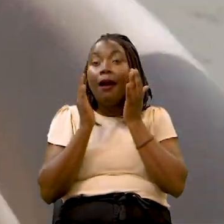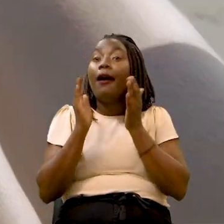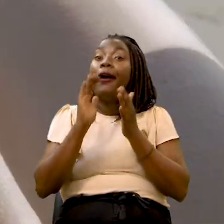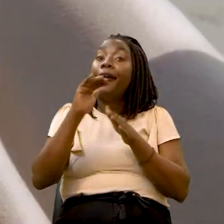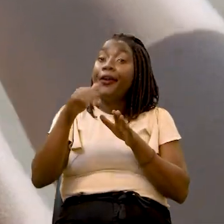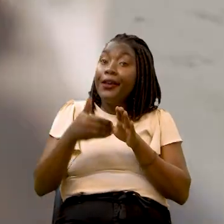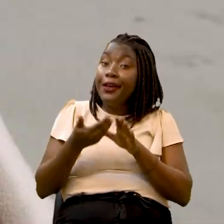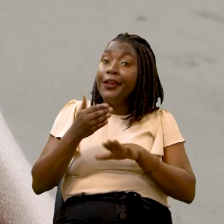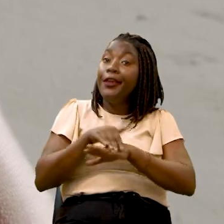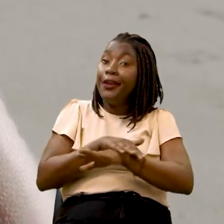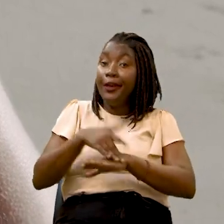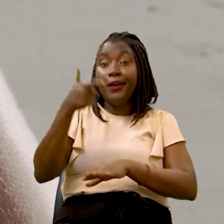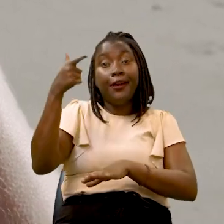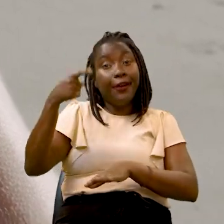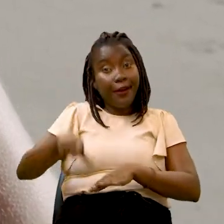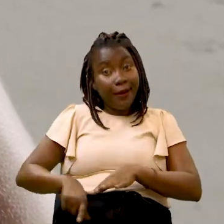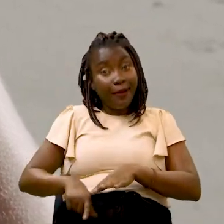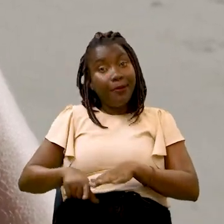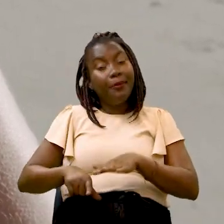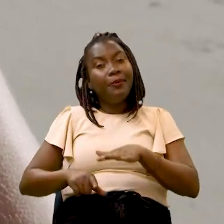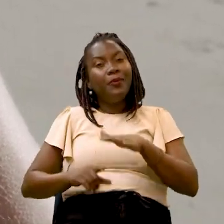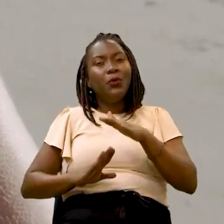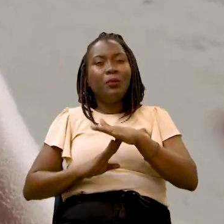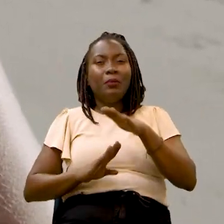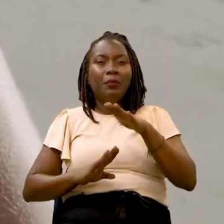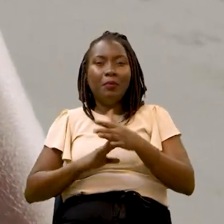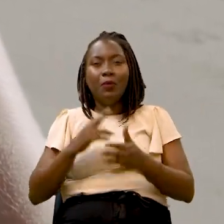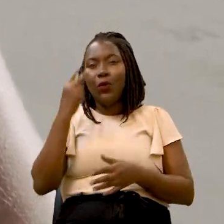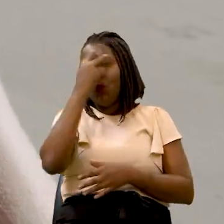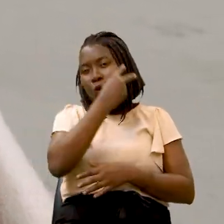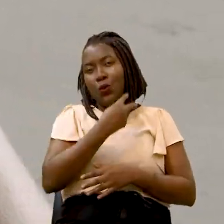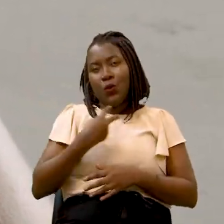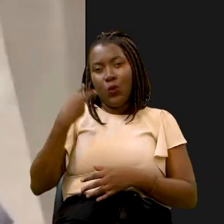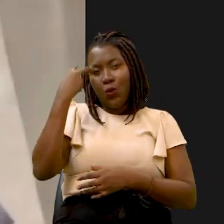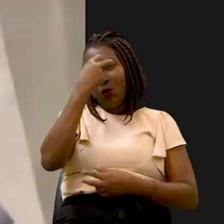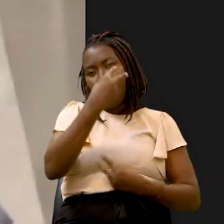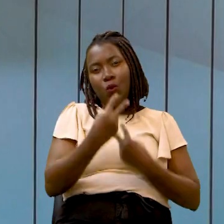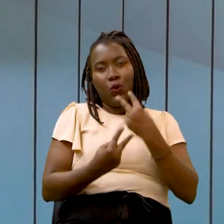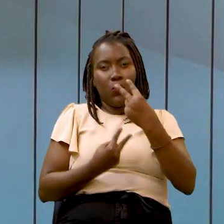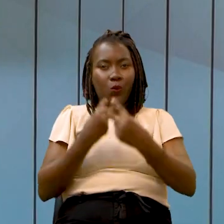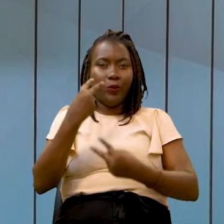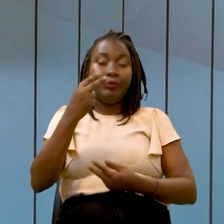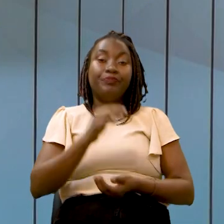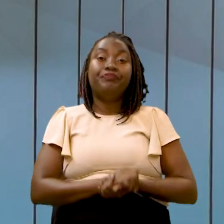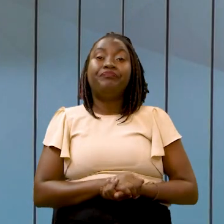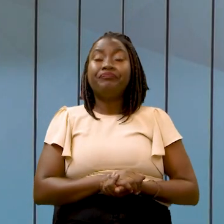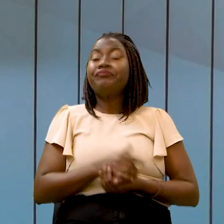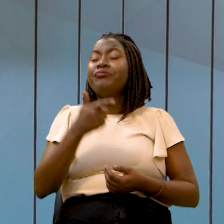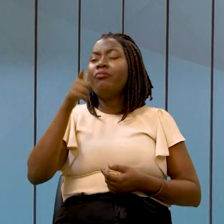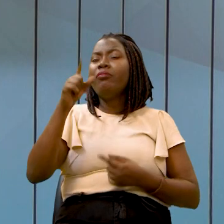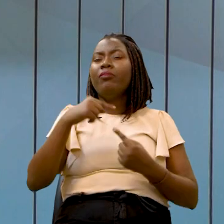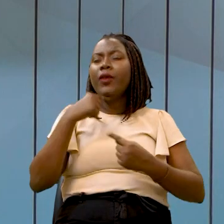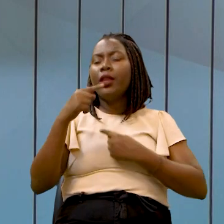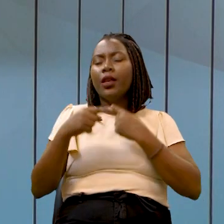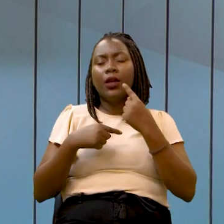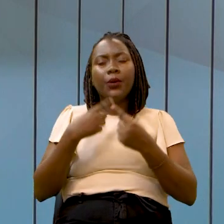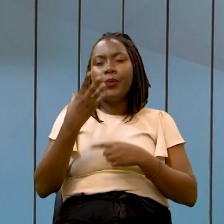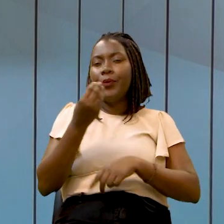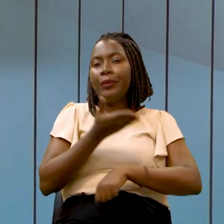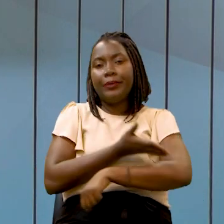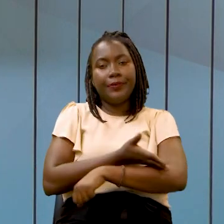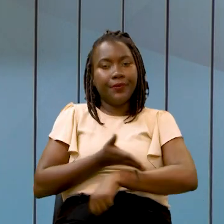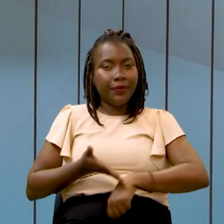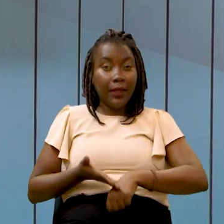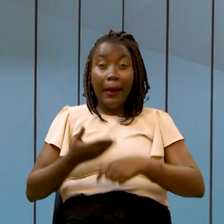se aplique, né, ou reaplique o protetor solar no mínimo a cada 2 horas. Dr. Paulo, outra dúvida